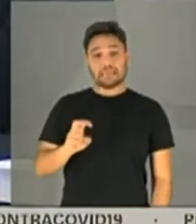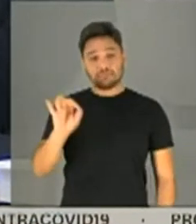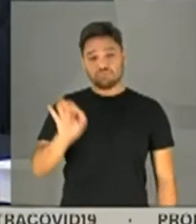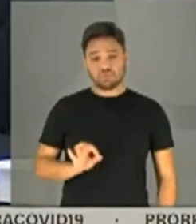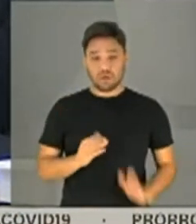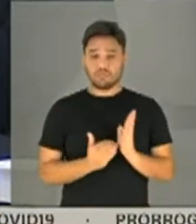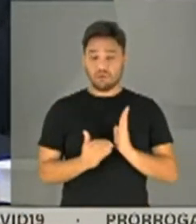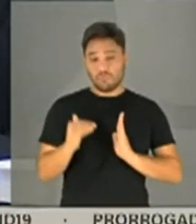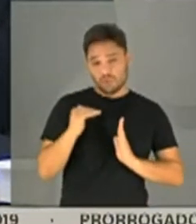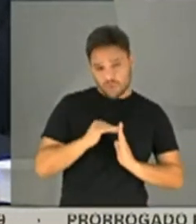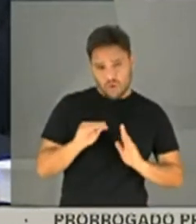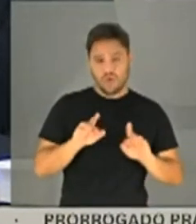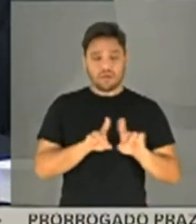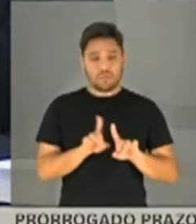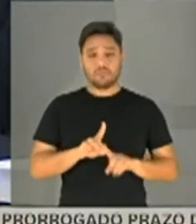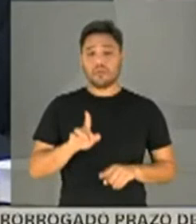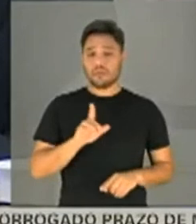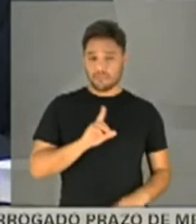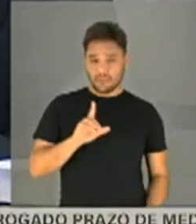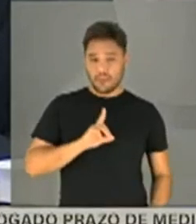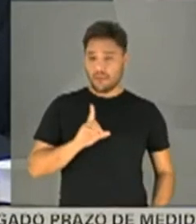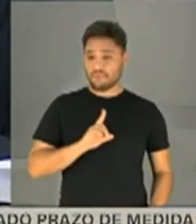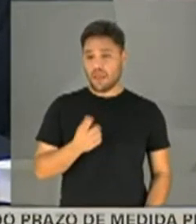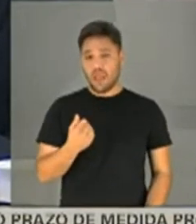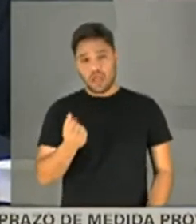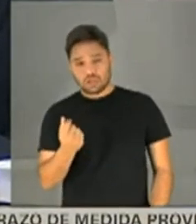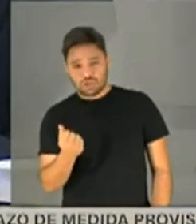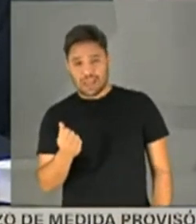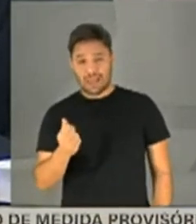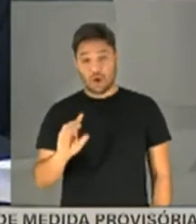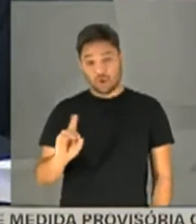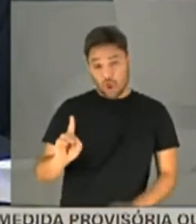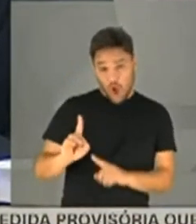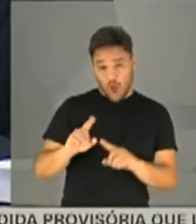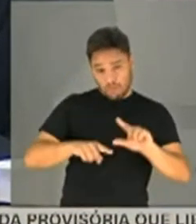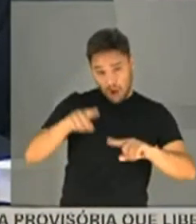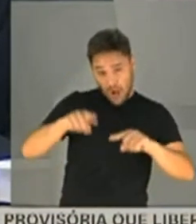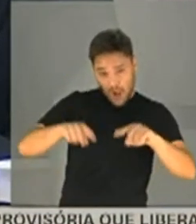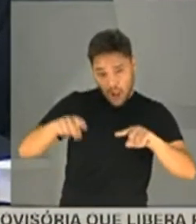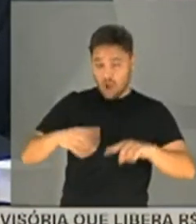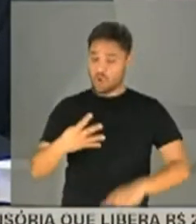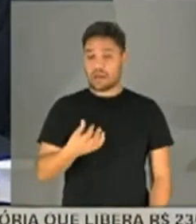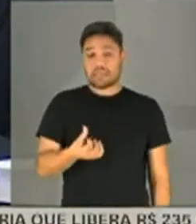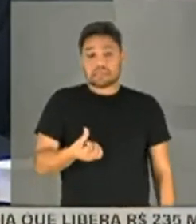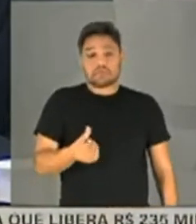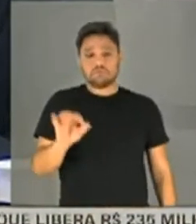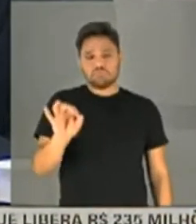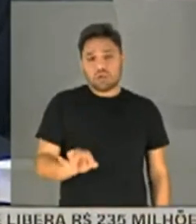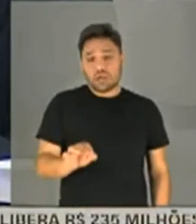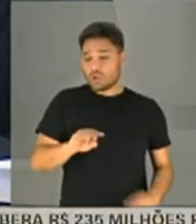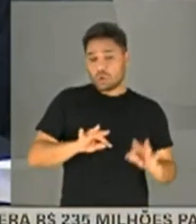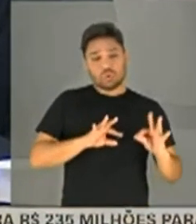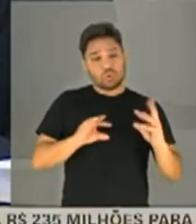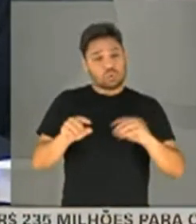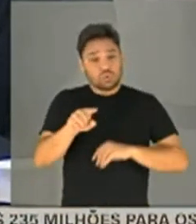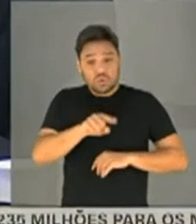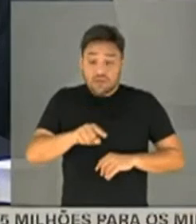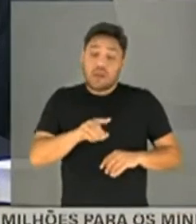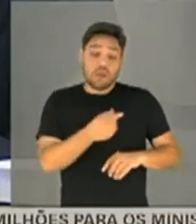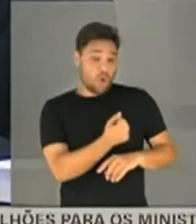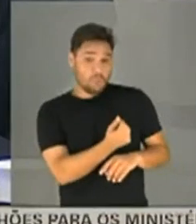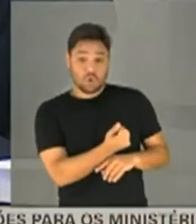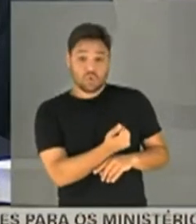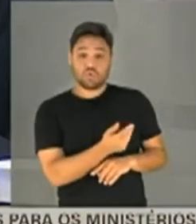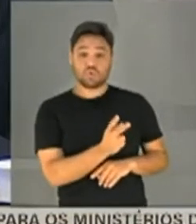15%, houve uma elevação cambial na faixa de 46%, e tudo isso fez com que... E ainda assim o produto